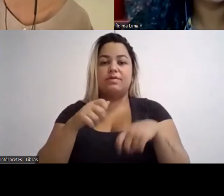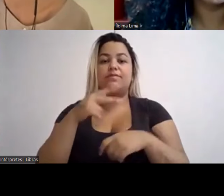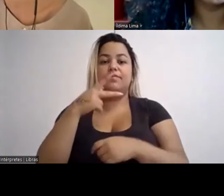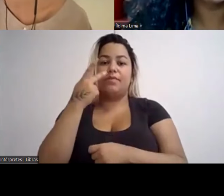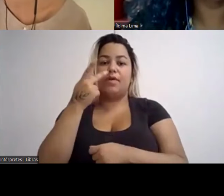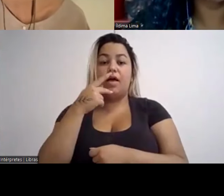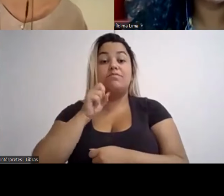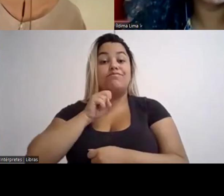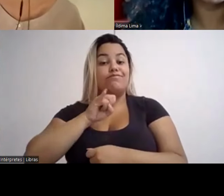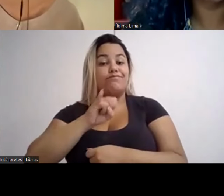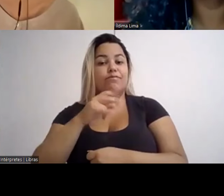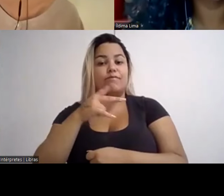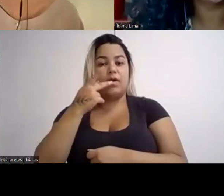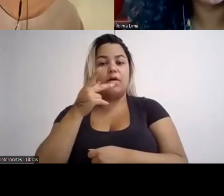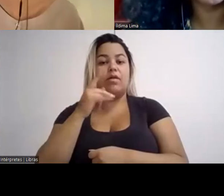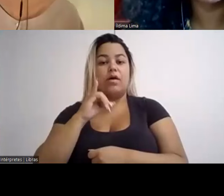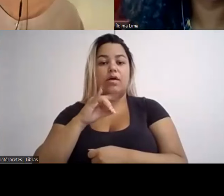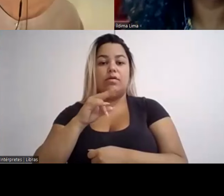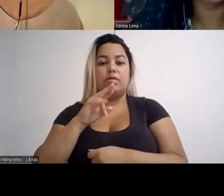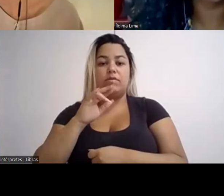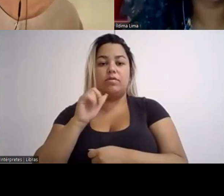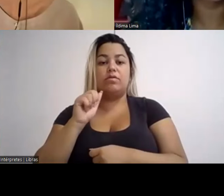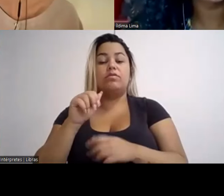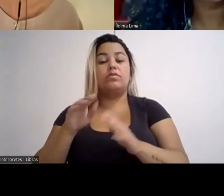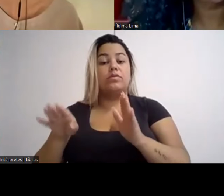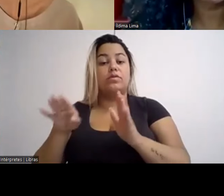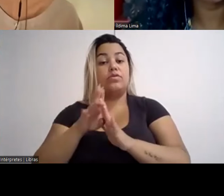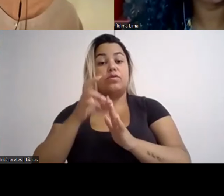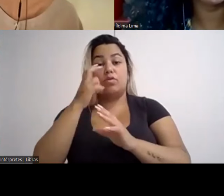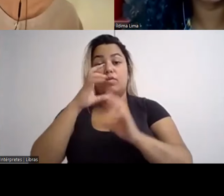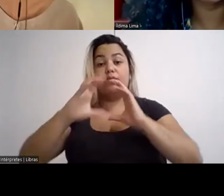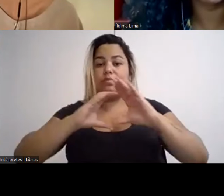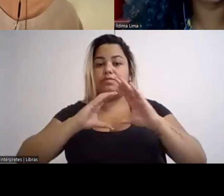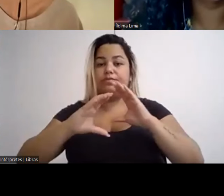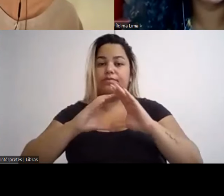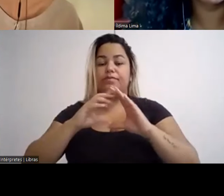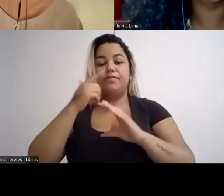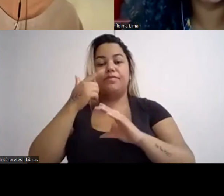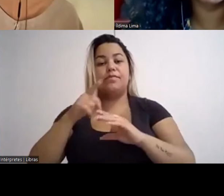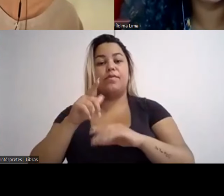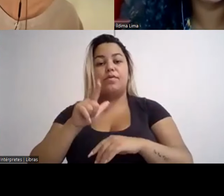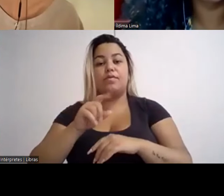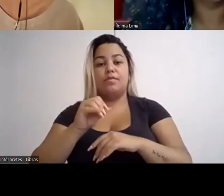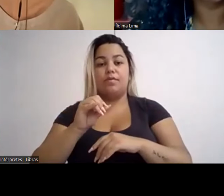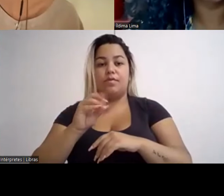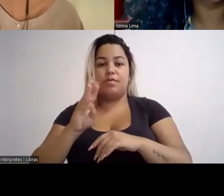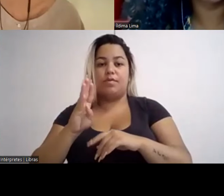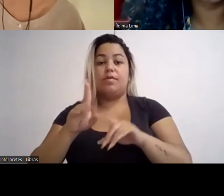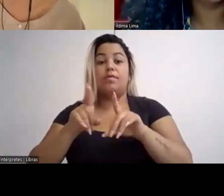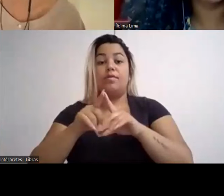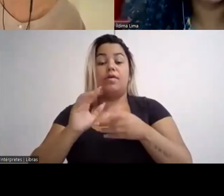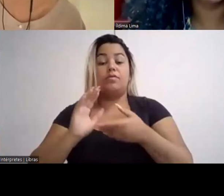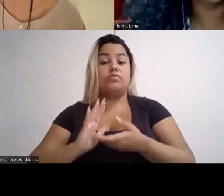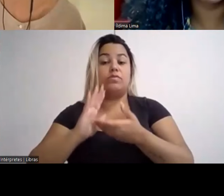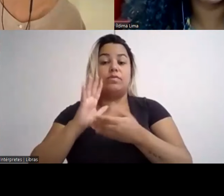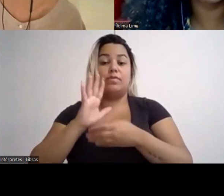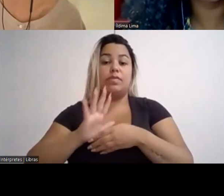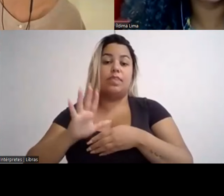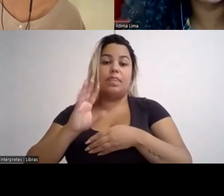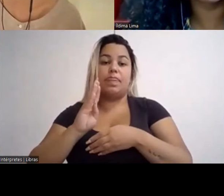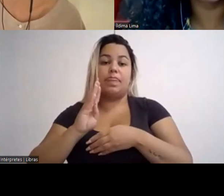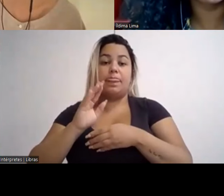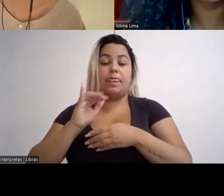não falar, é a indústria cultural que chega, é a indústria da comunicação que ganha tudo, é o lobby que está no Congresso Nacional, não é só do boi, nem da